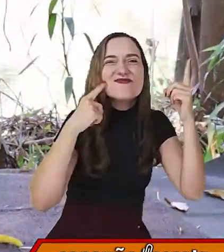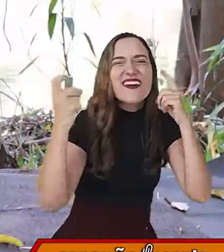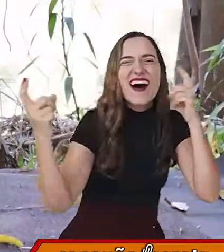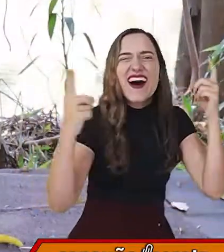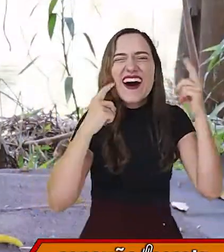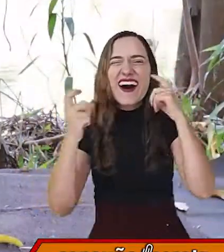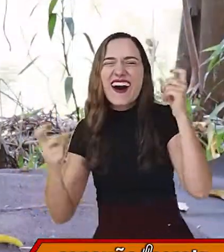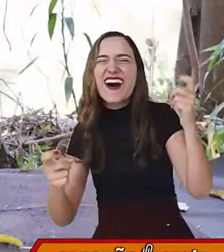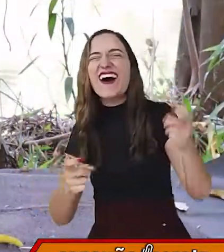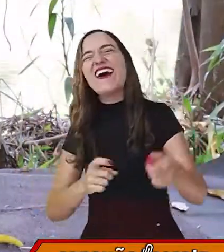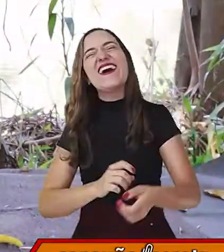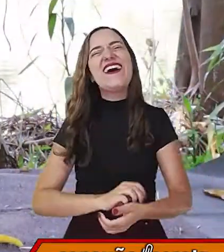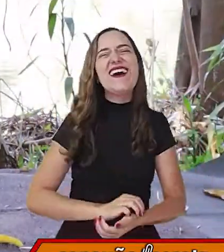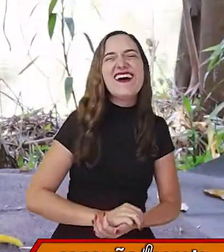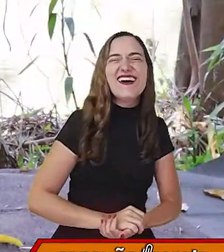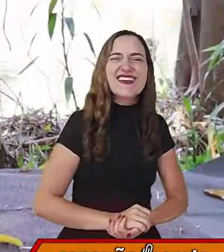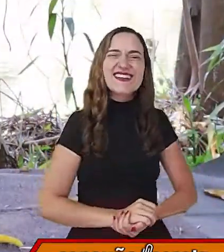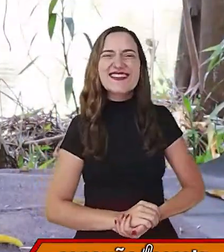fazer chuê, chuá.